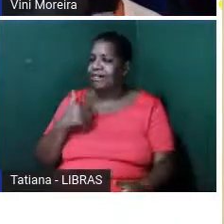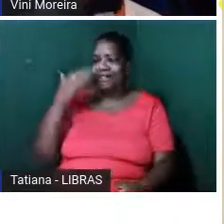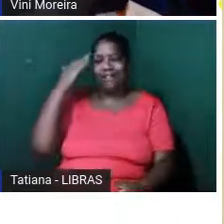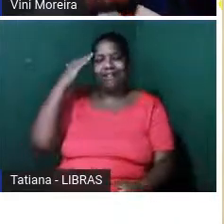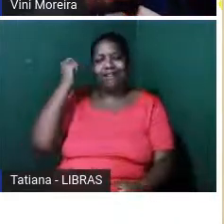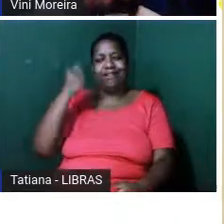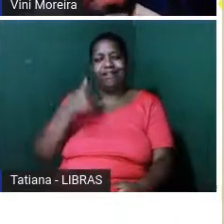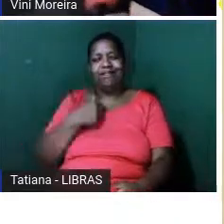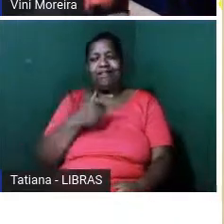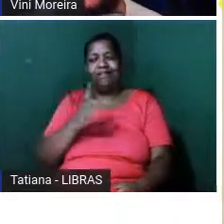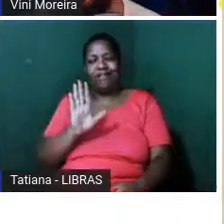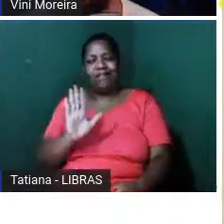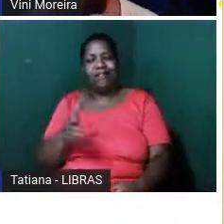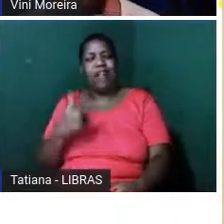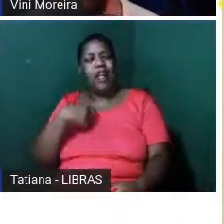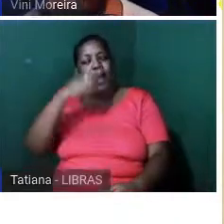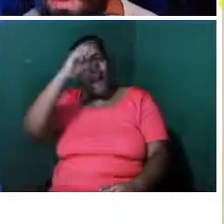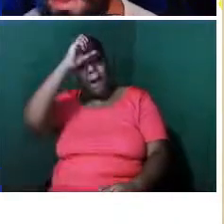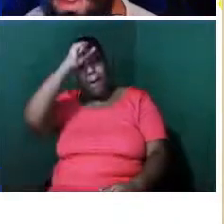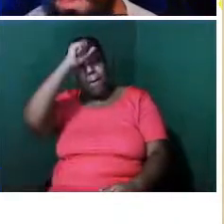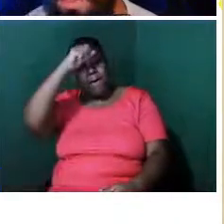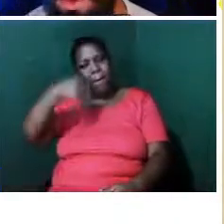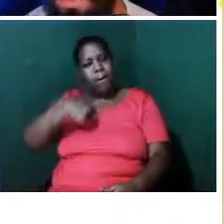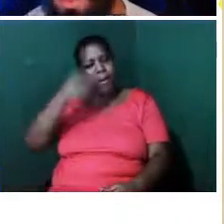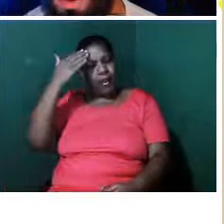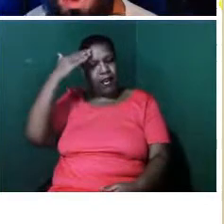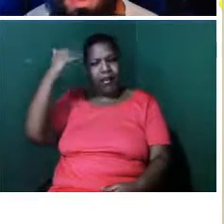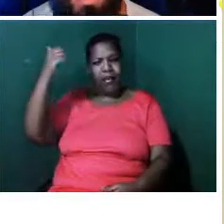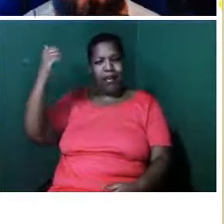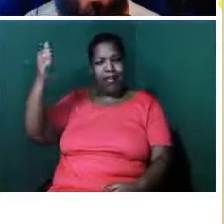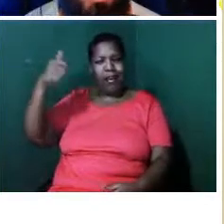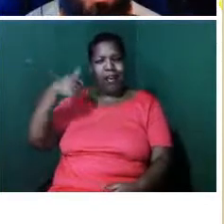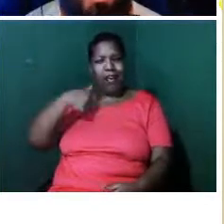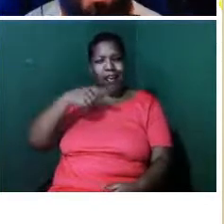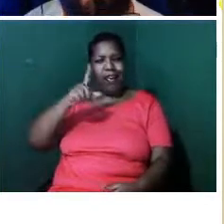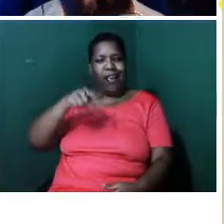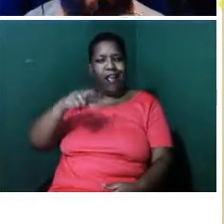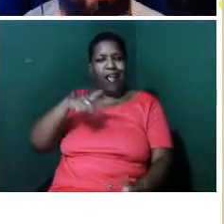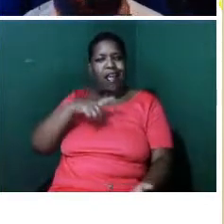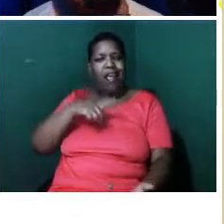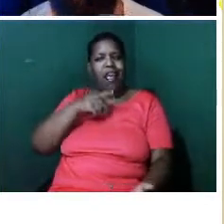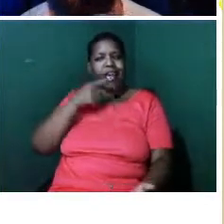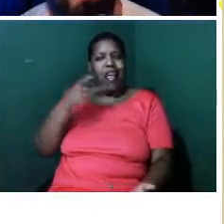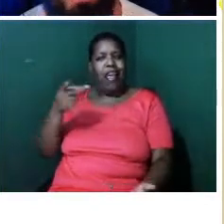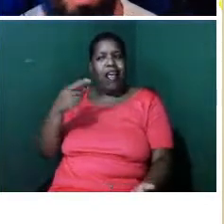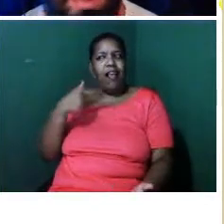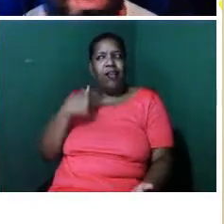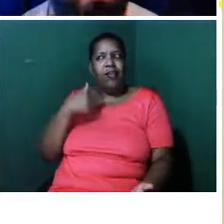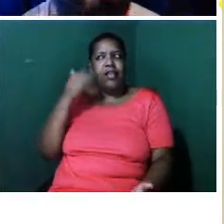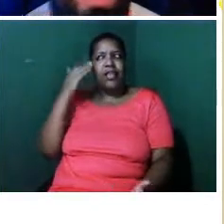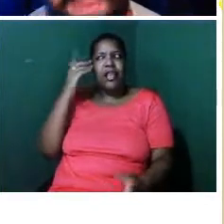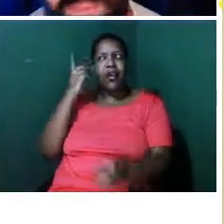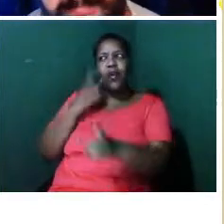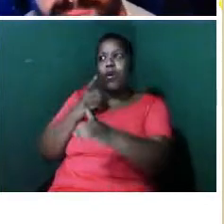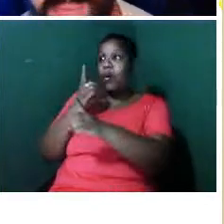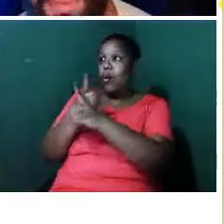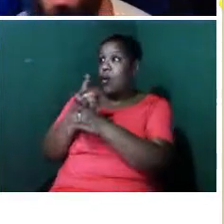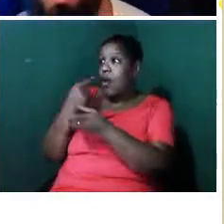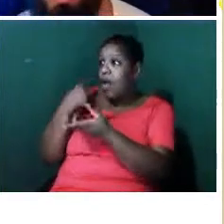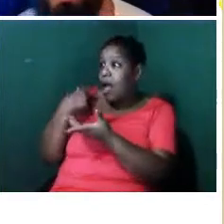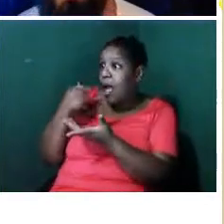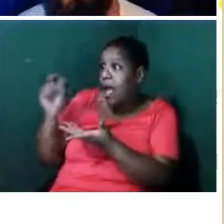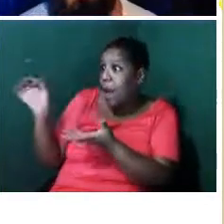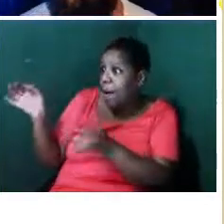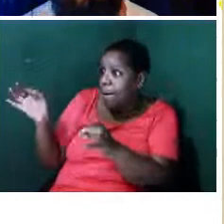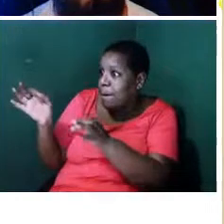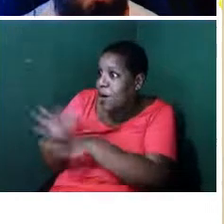depois de algum tempo estudando você vai achar que você sabe muito porque você achou um site que tem os efeitos prontos